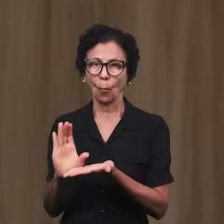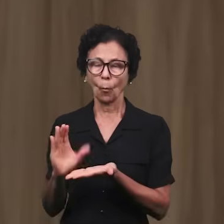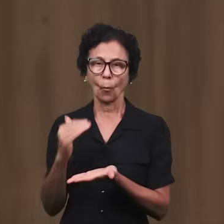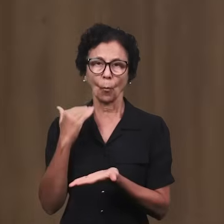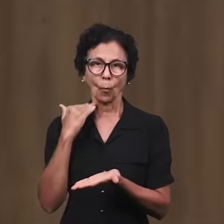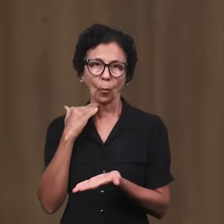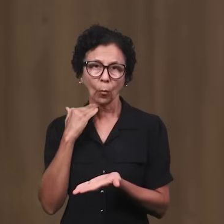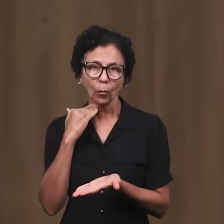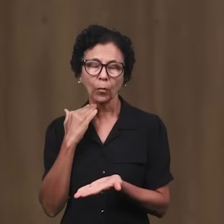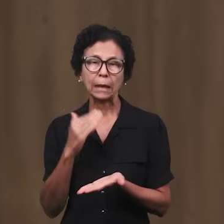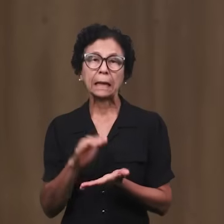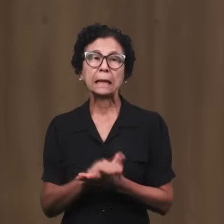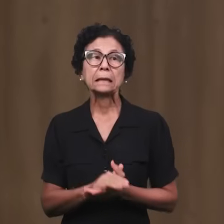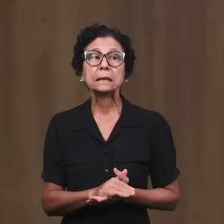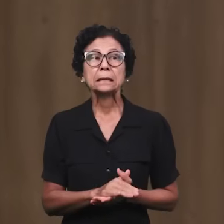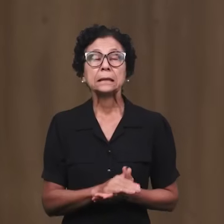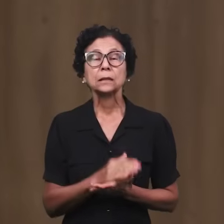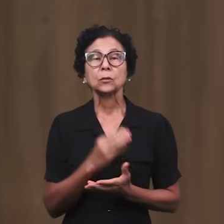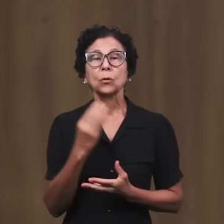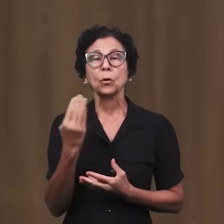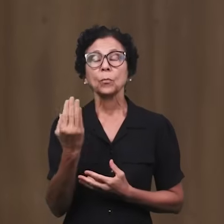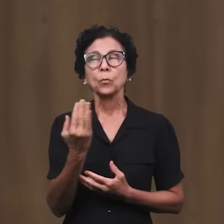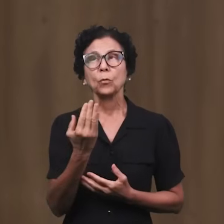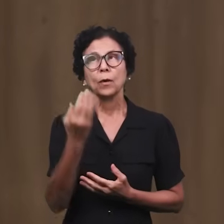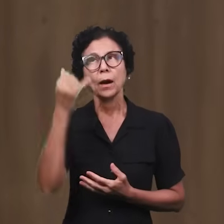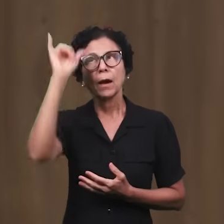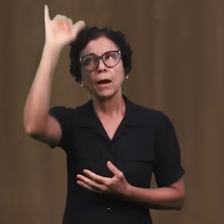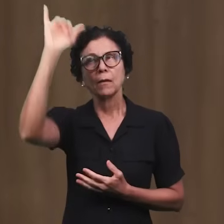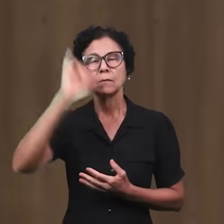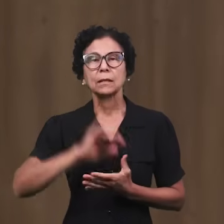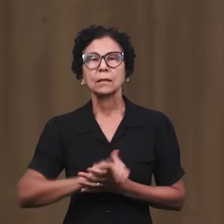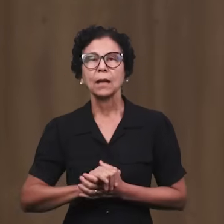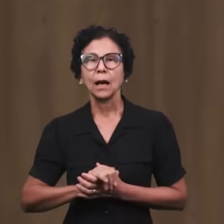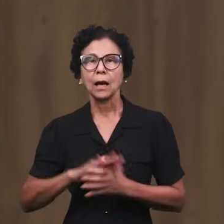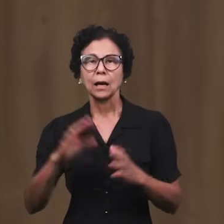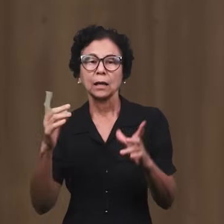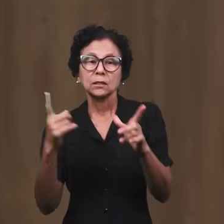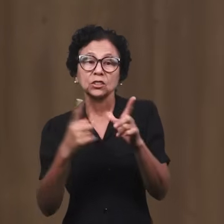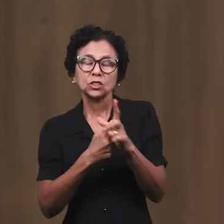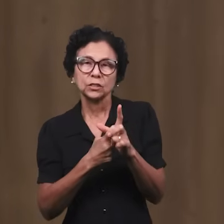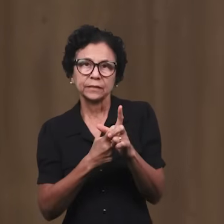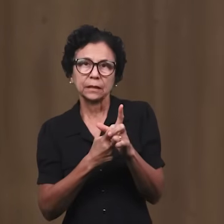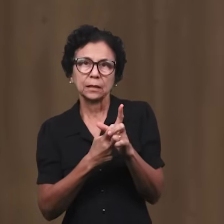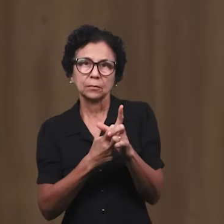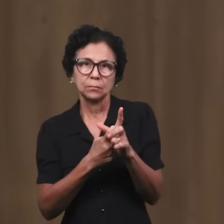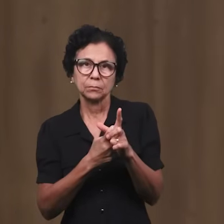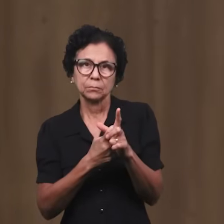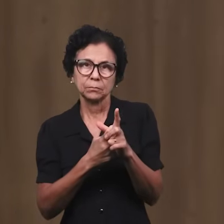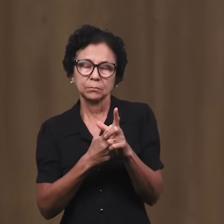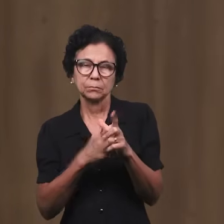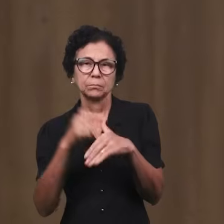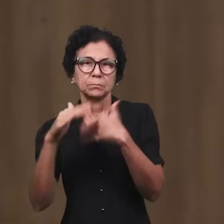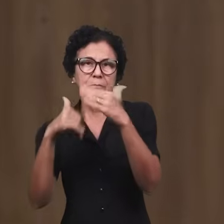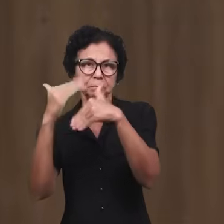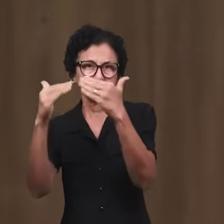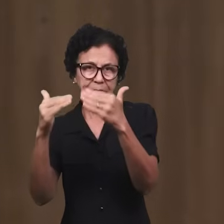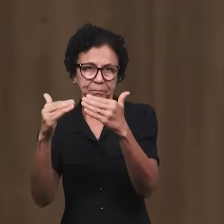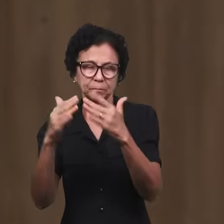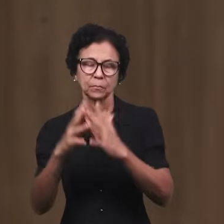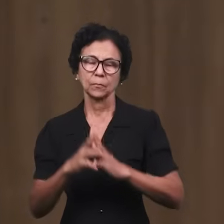imprudentes? Excelente pergunta. Como nós falamos aqui, a compra de um imóvel